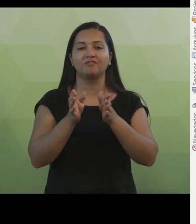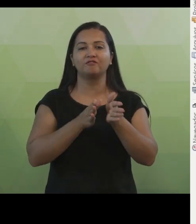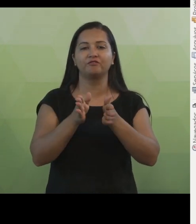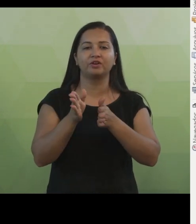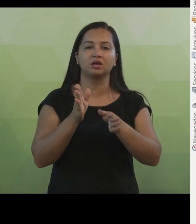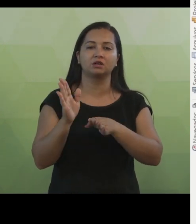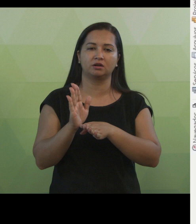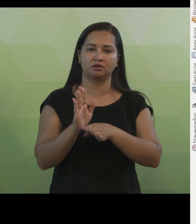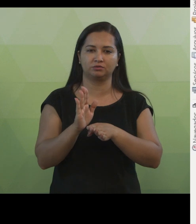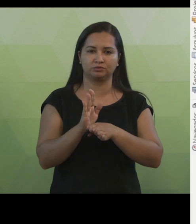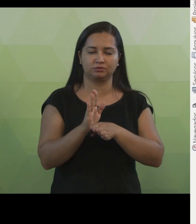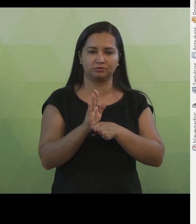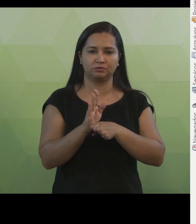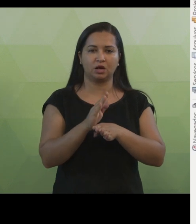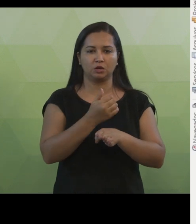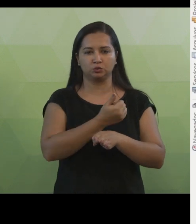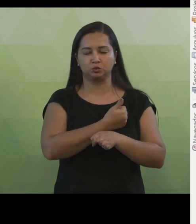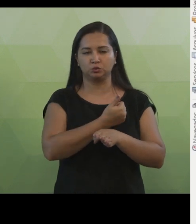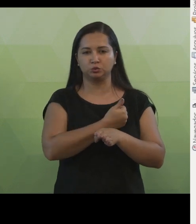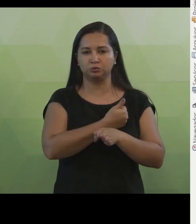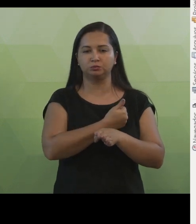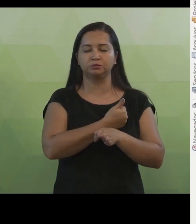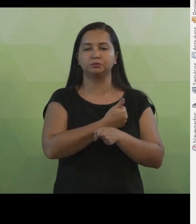saída, alce.